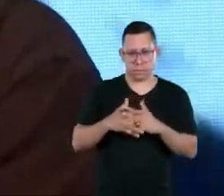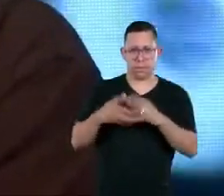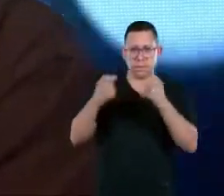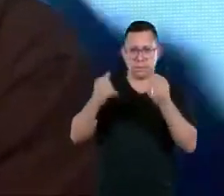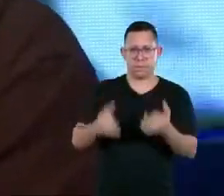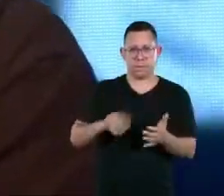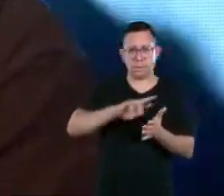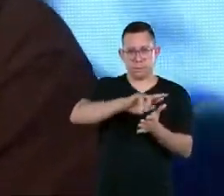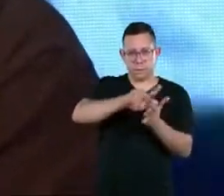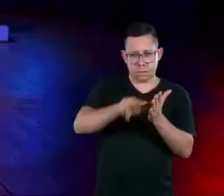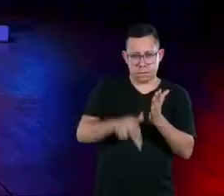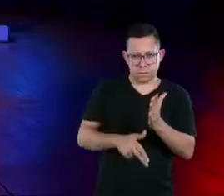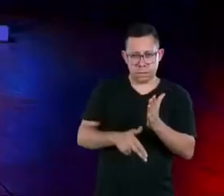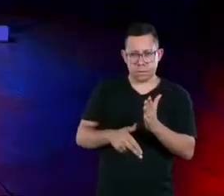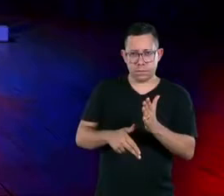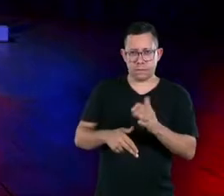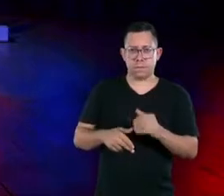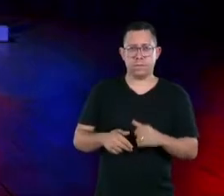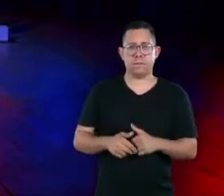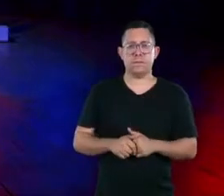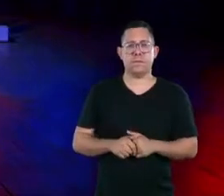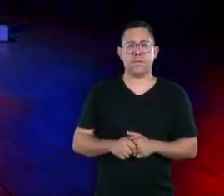transdisciplinaridade. E